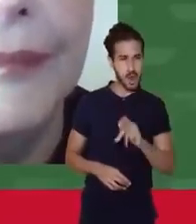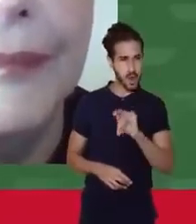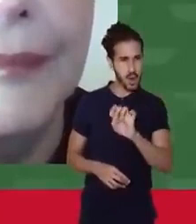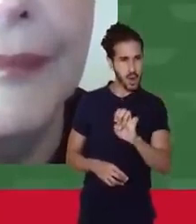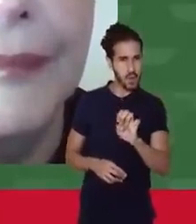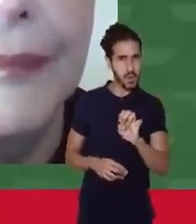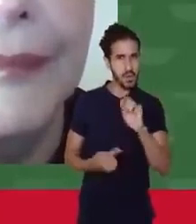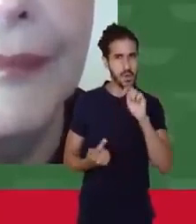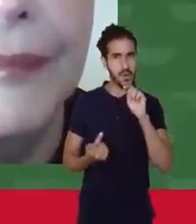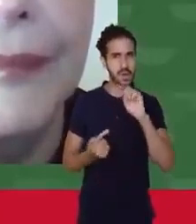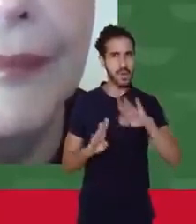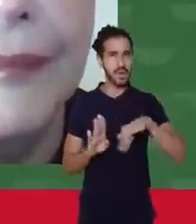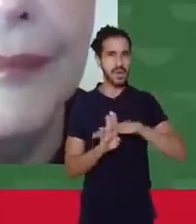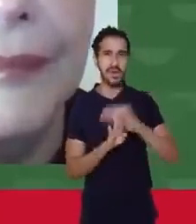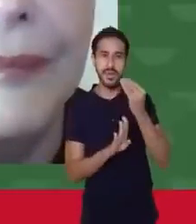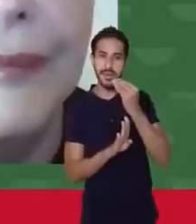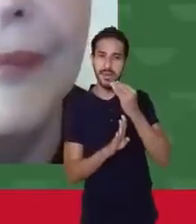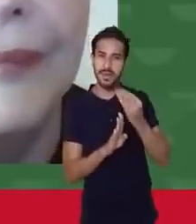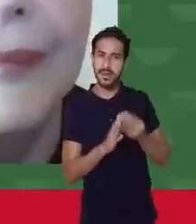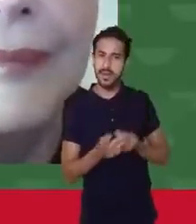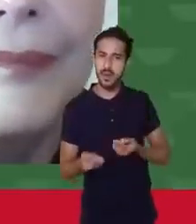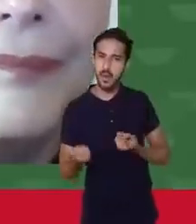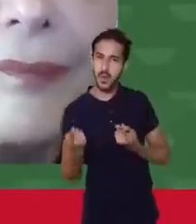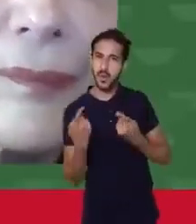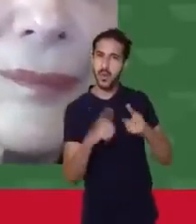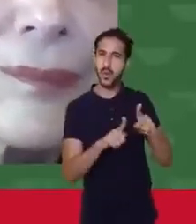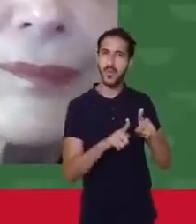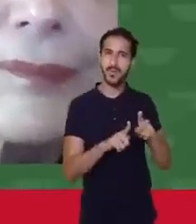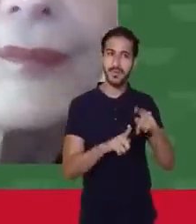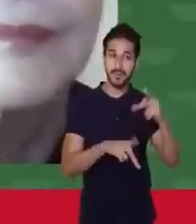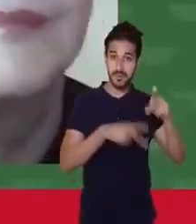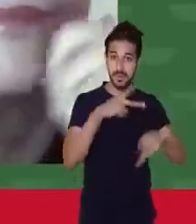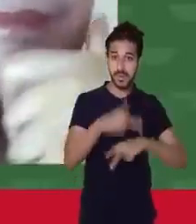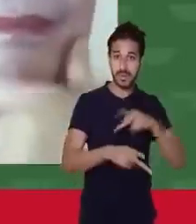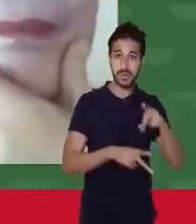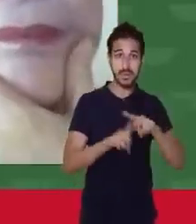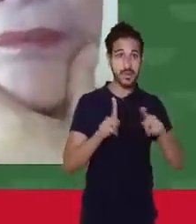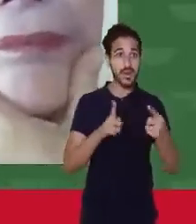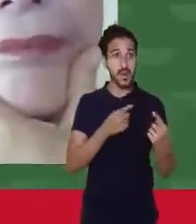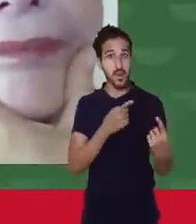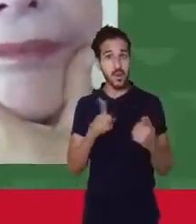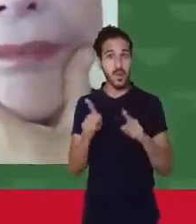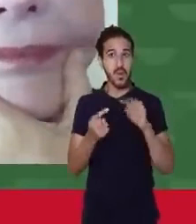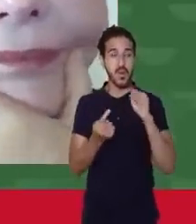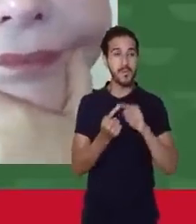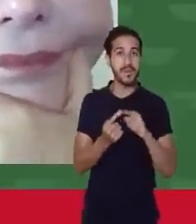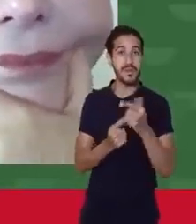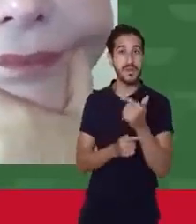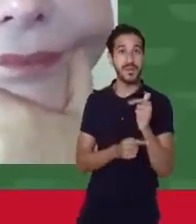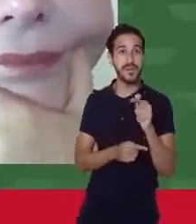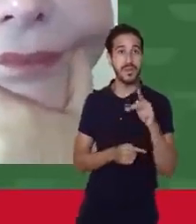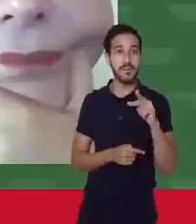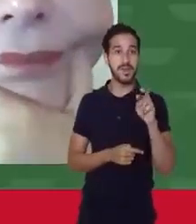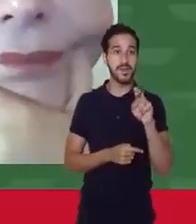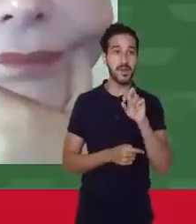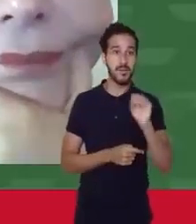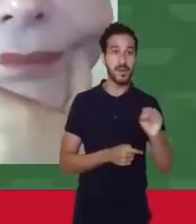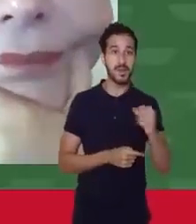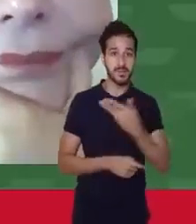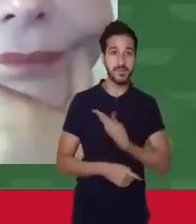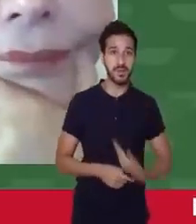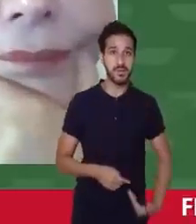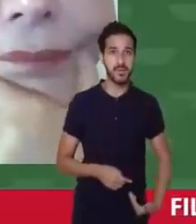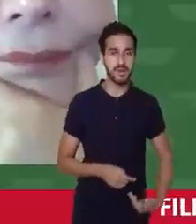teve atrás de si a tentativa de conspirou contra o povo, mas conspirar para não ter a Petrobras